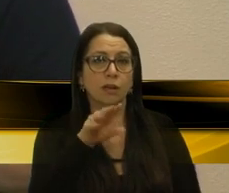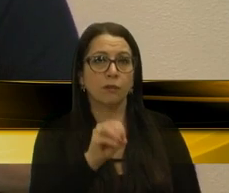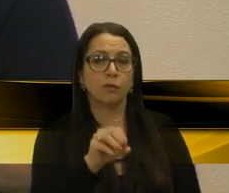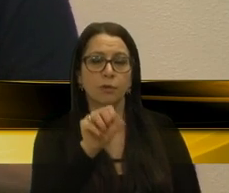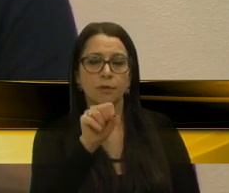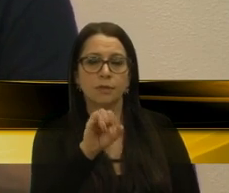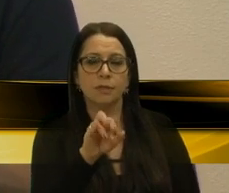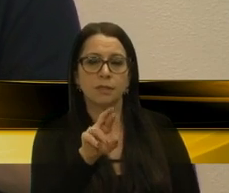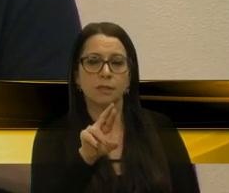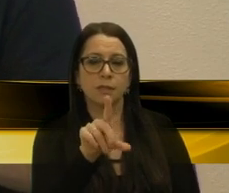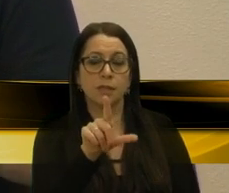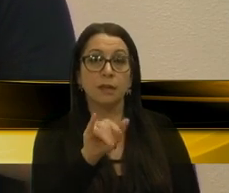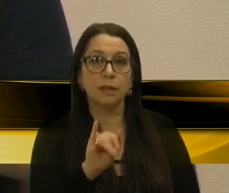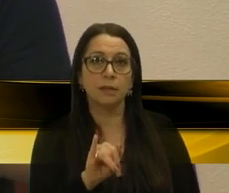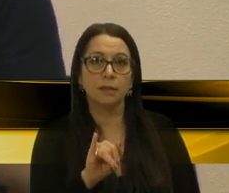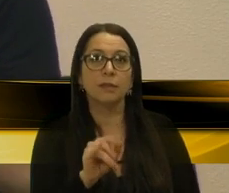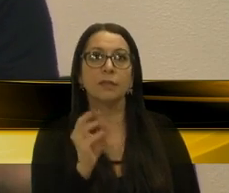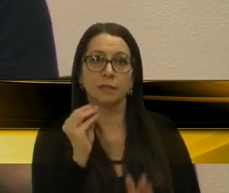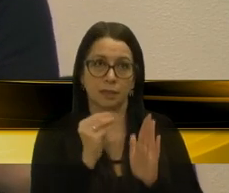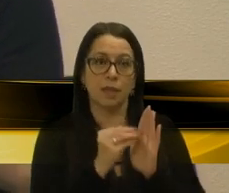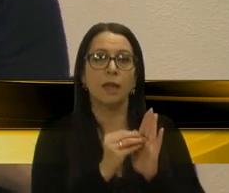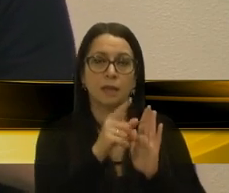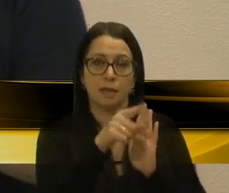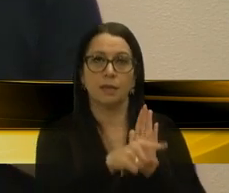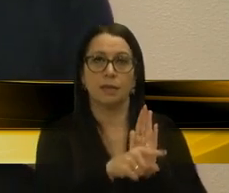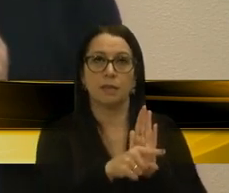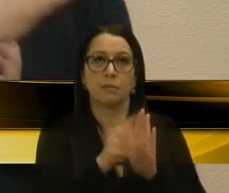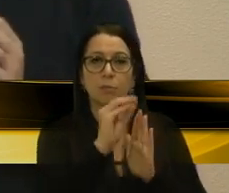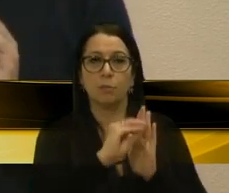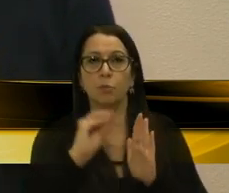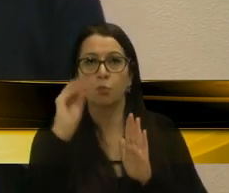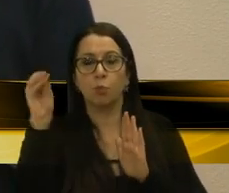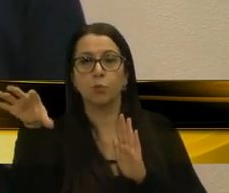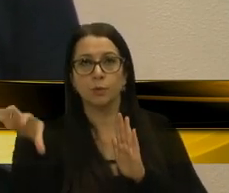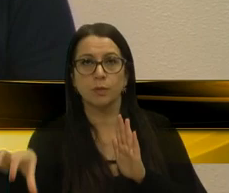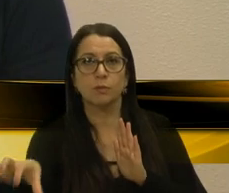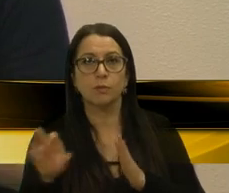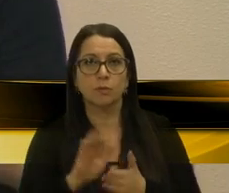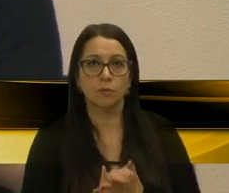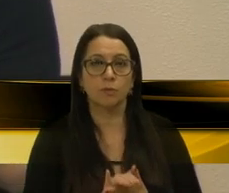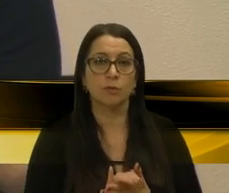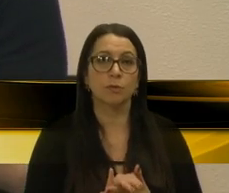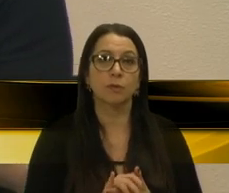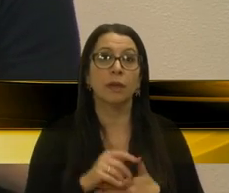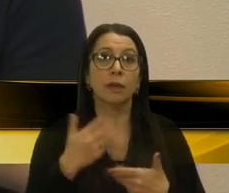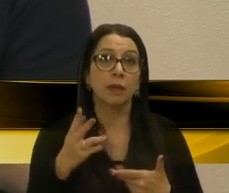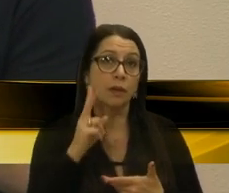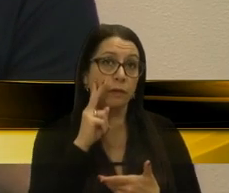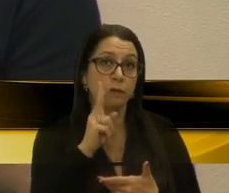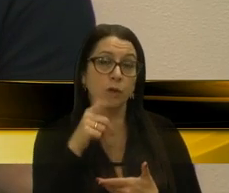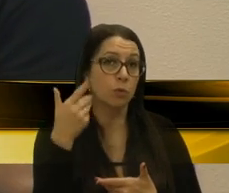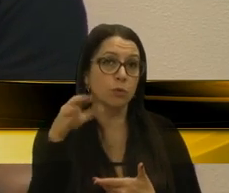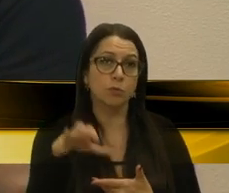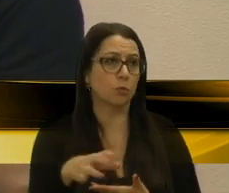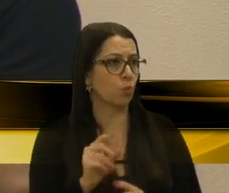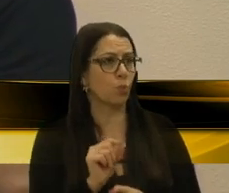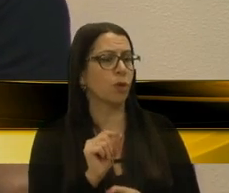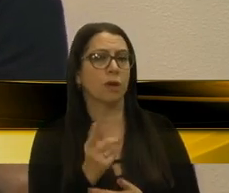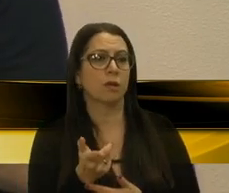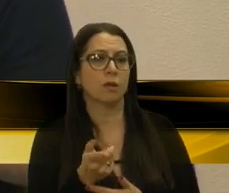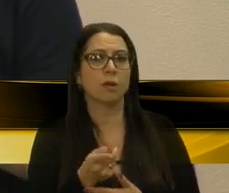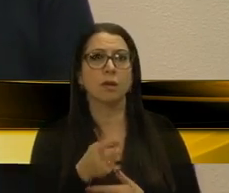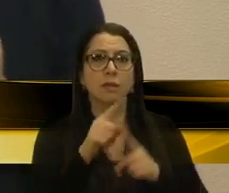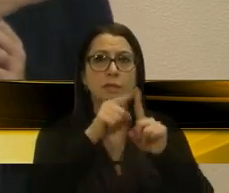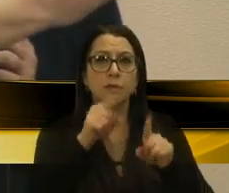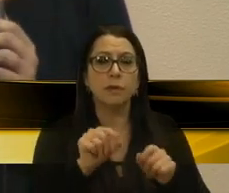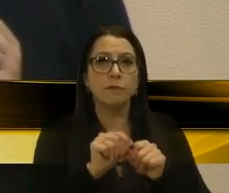Cirlei Biasoli, consta que ela está relotada para outro setor. E quem vê ela em outro setor, o que essa servidora